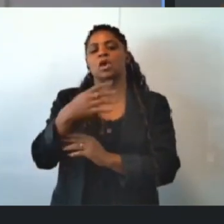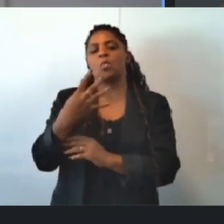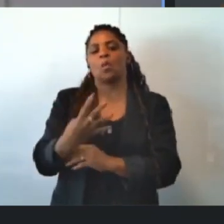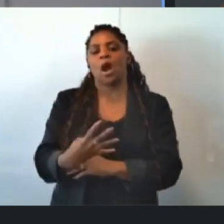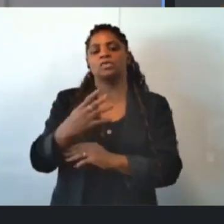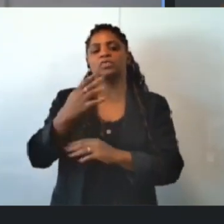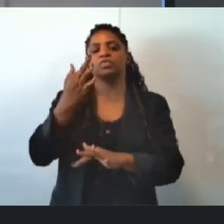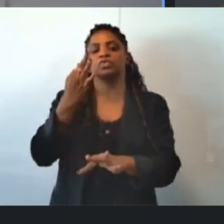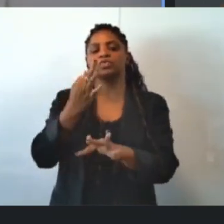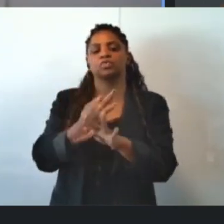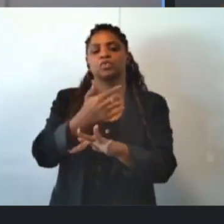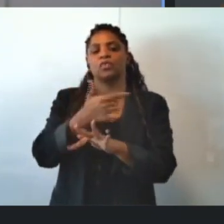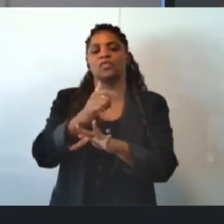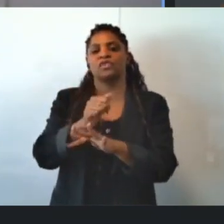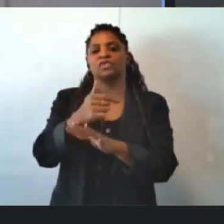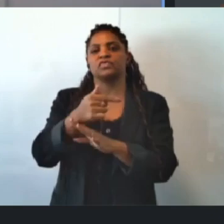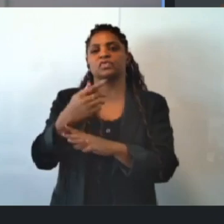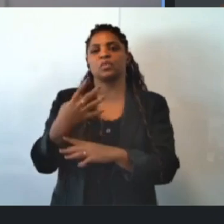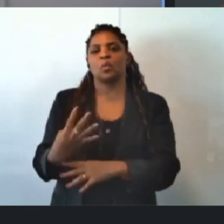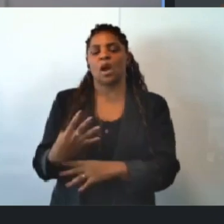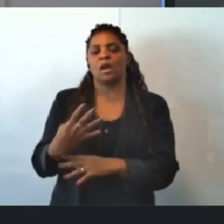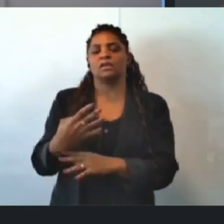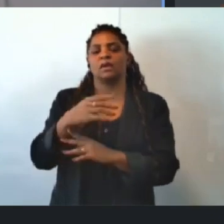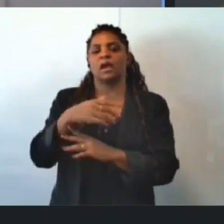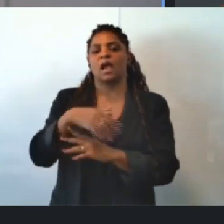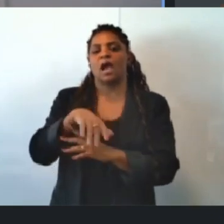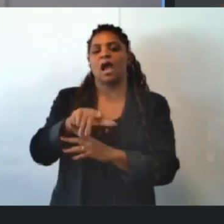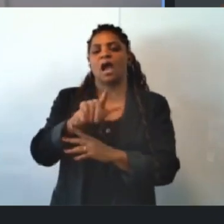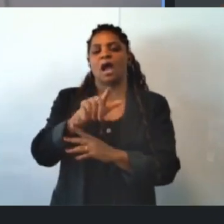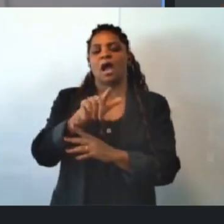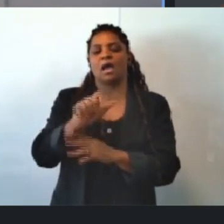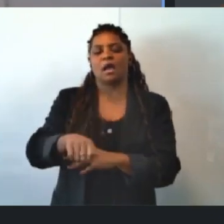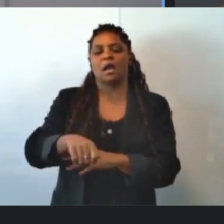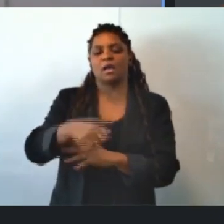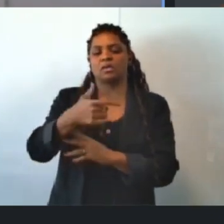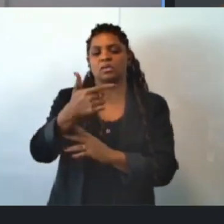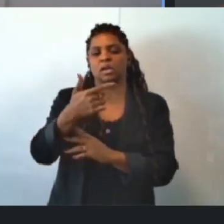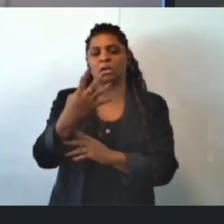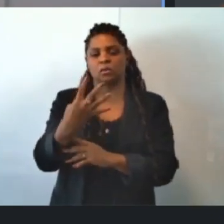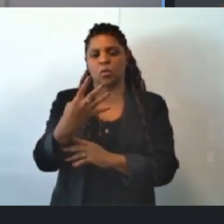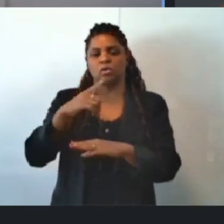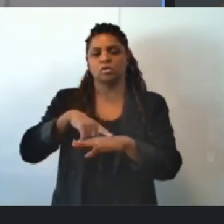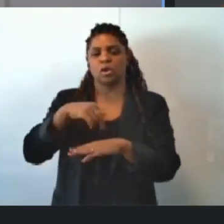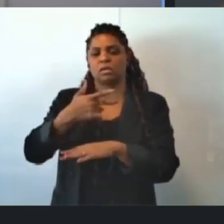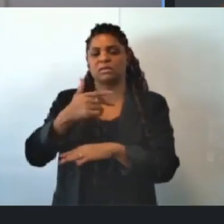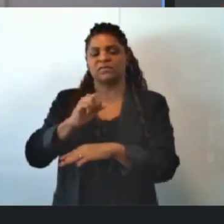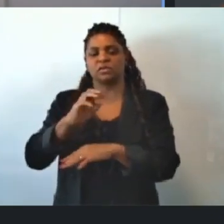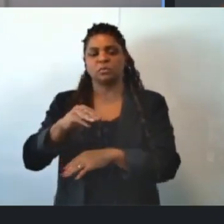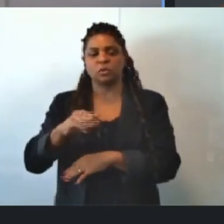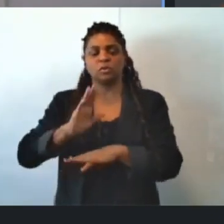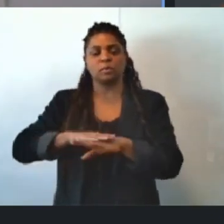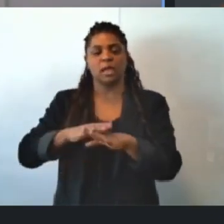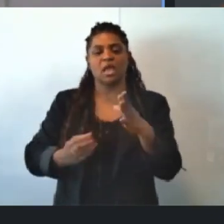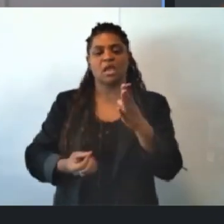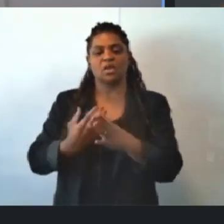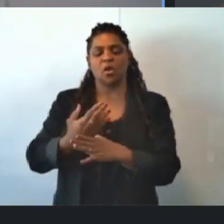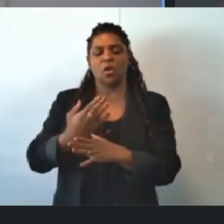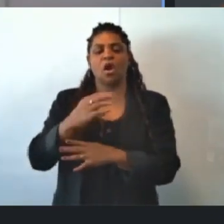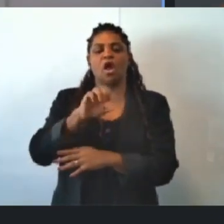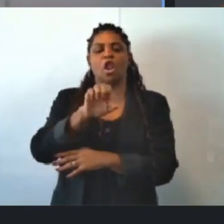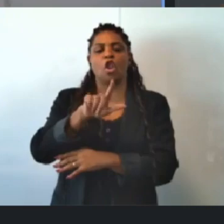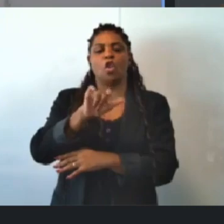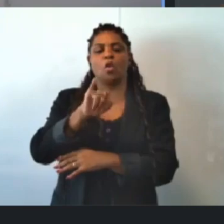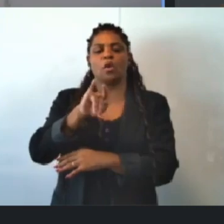na rua Francisco Leão Correia, 118, autoria vereadora Loide Gonçalves. Em discussão.